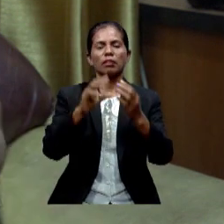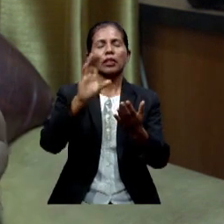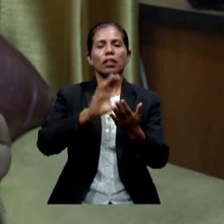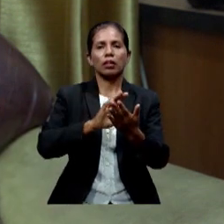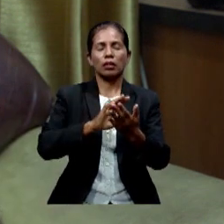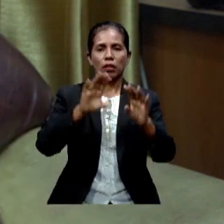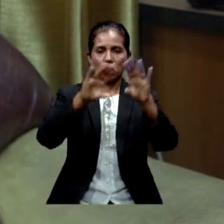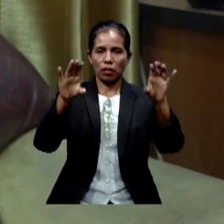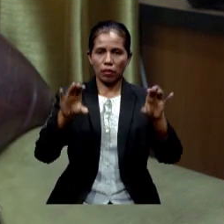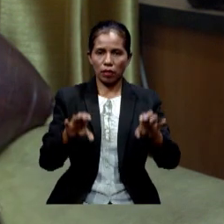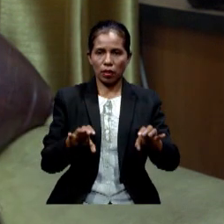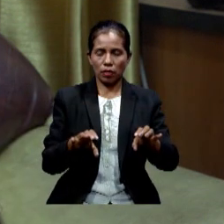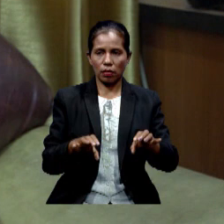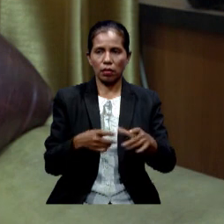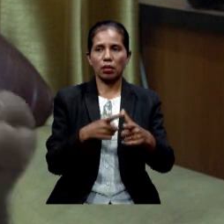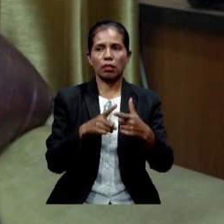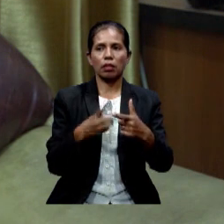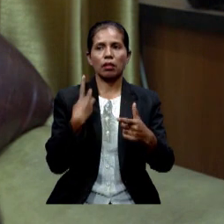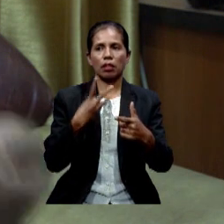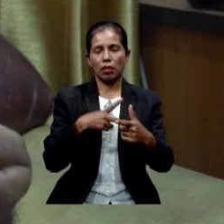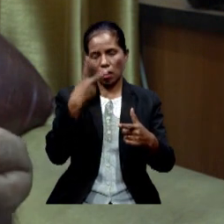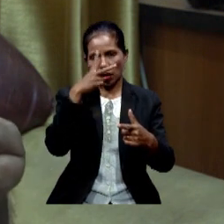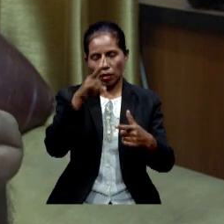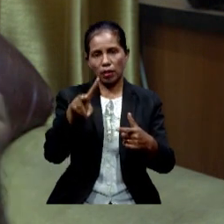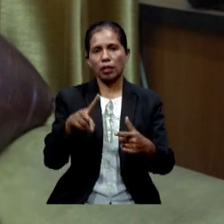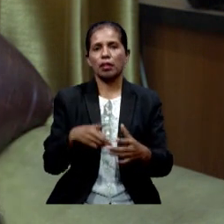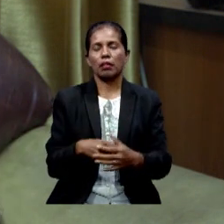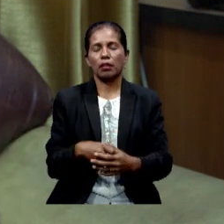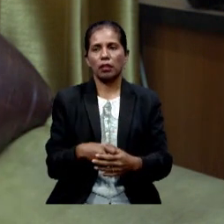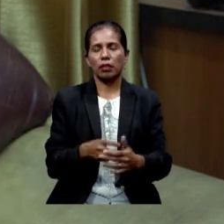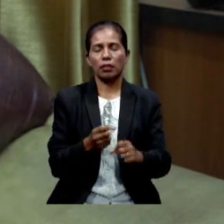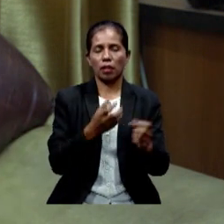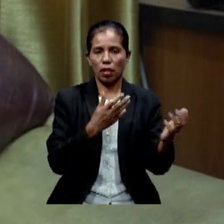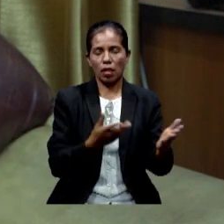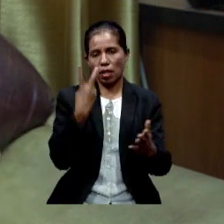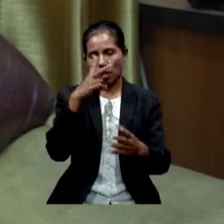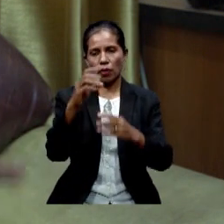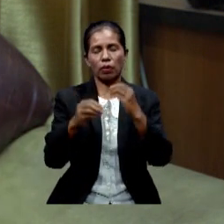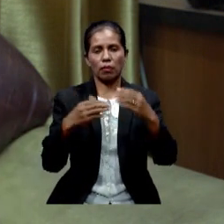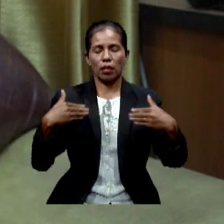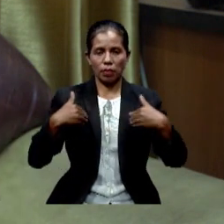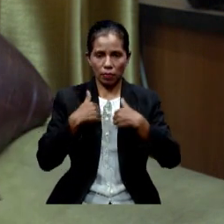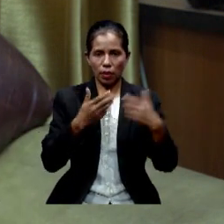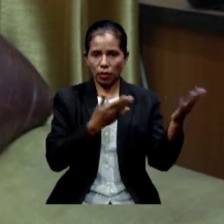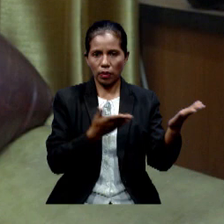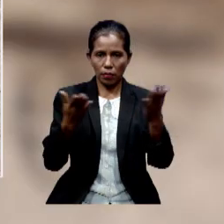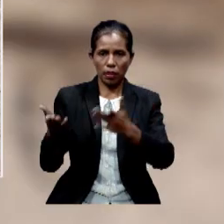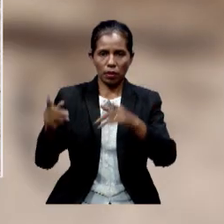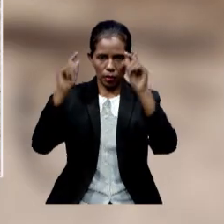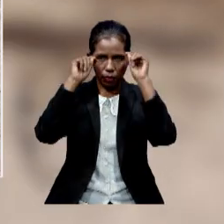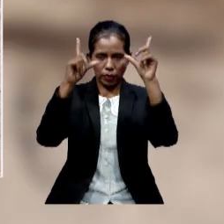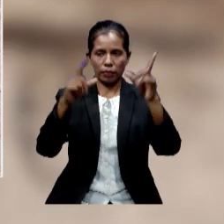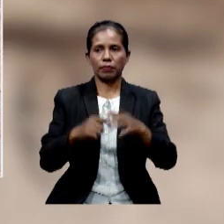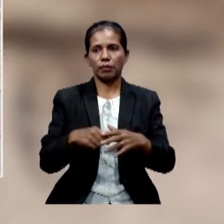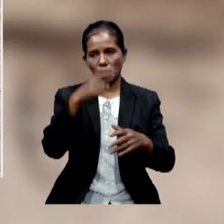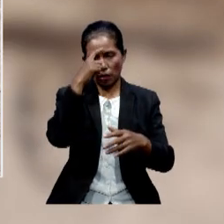idade no mos baseia ba fisicamente ne beca ita halo inspeção quando produto ne tama mai Timor. Também